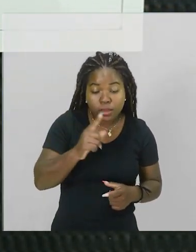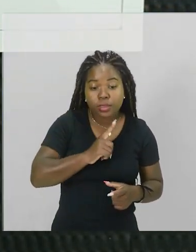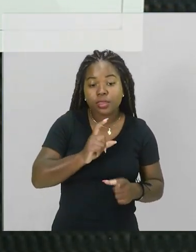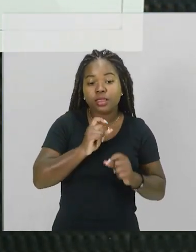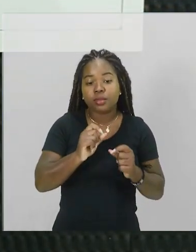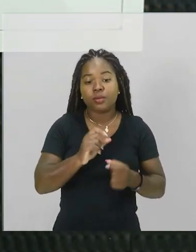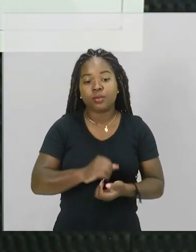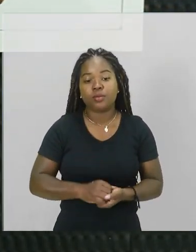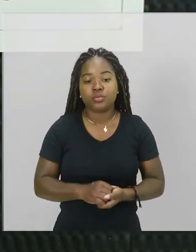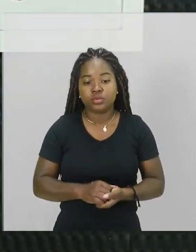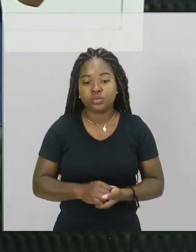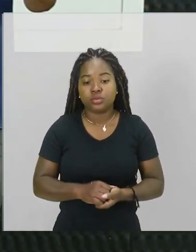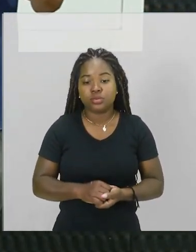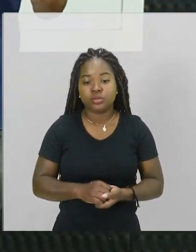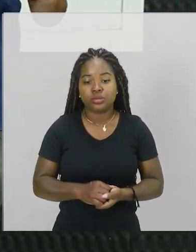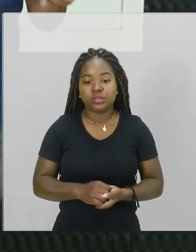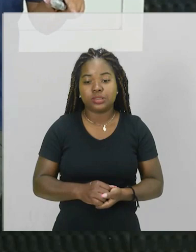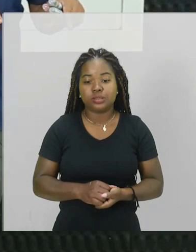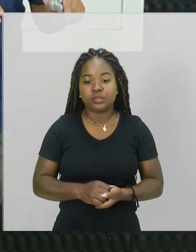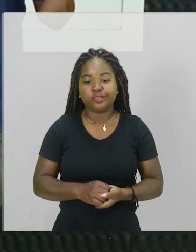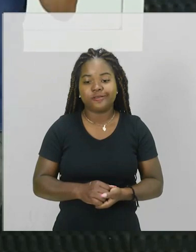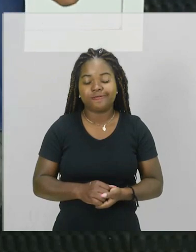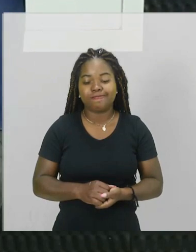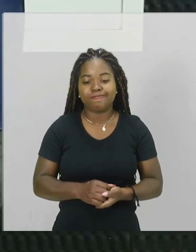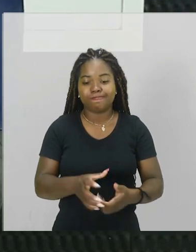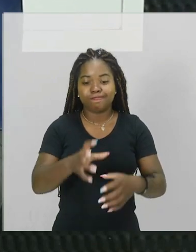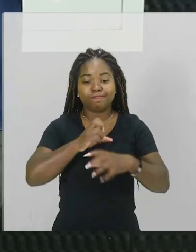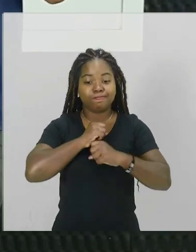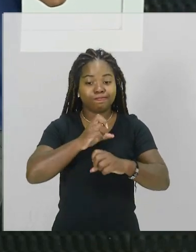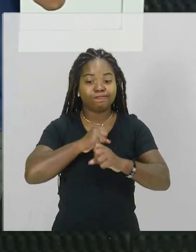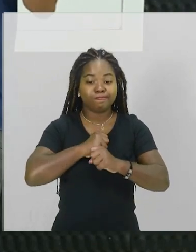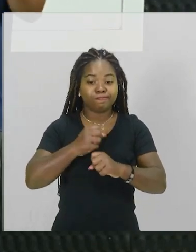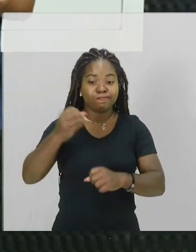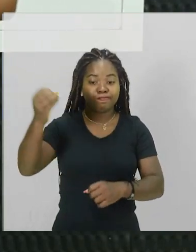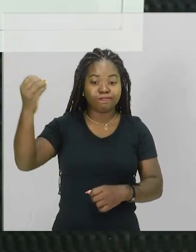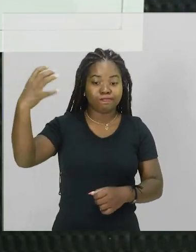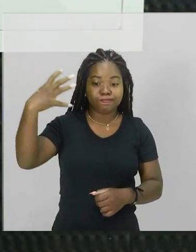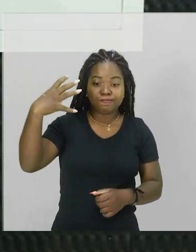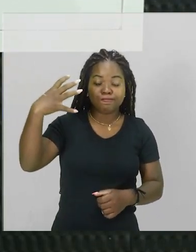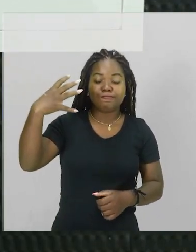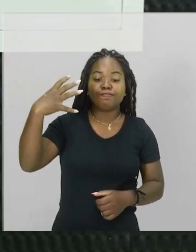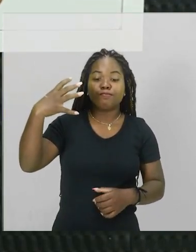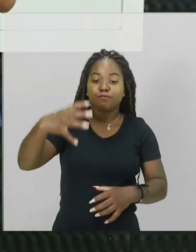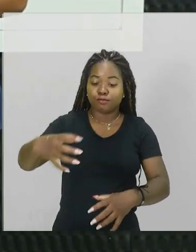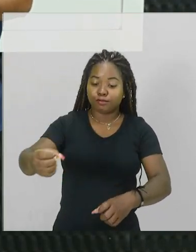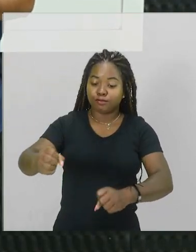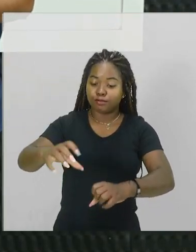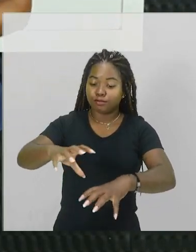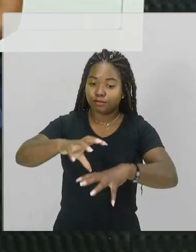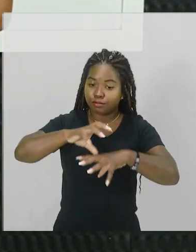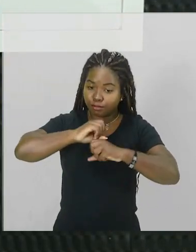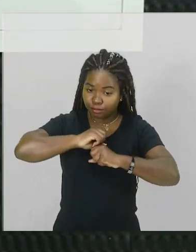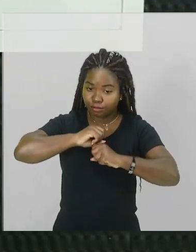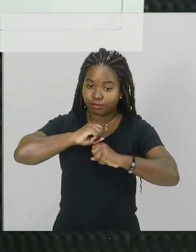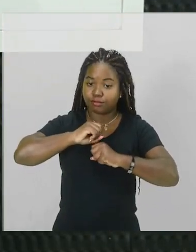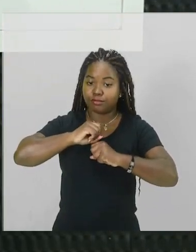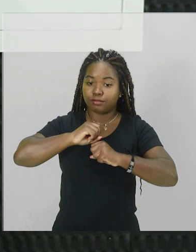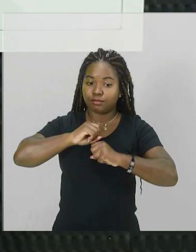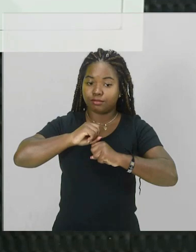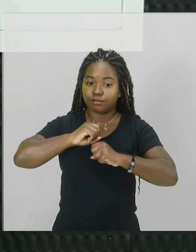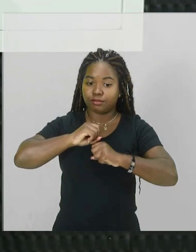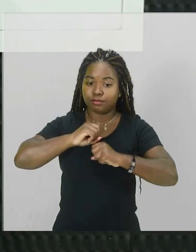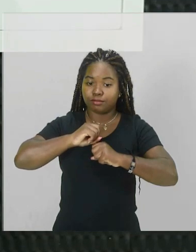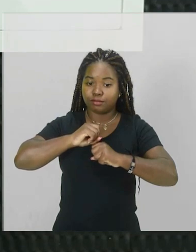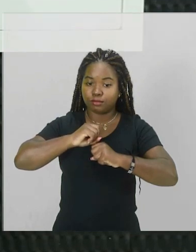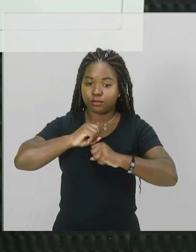condição, né, de receber luz, certo? Consegue recepcionar a luz vinda de alguma